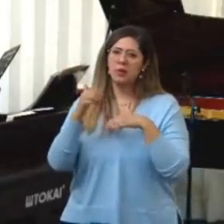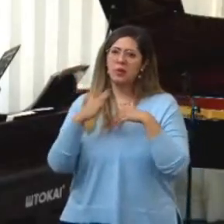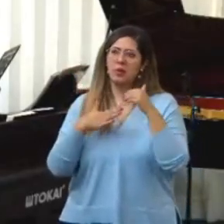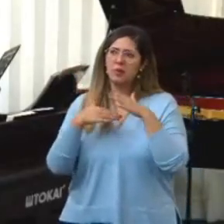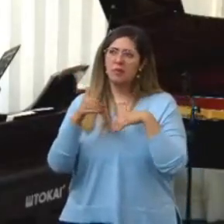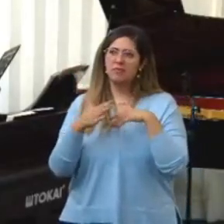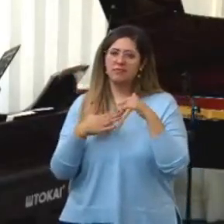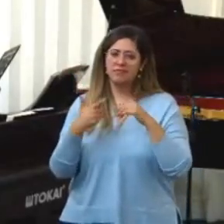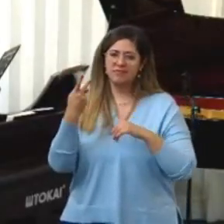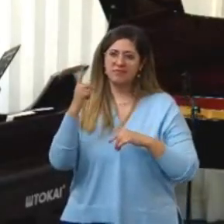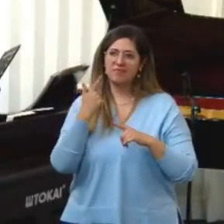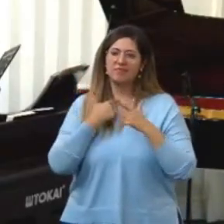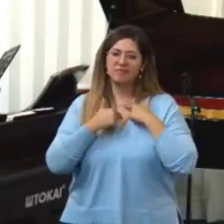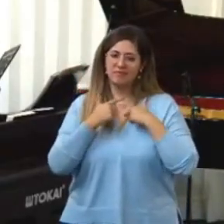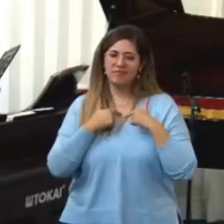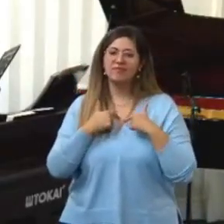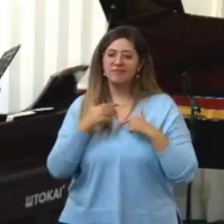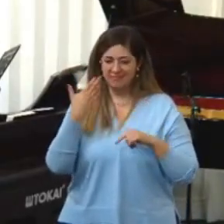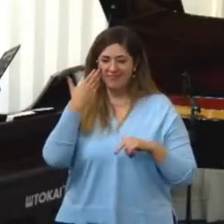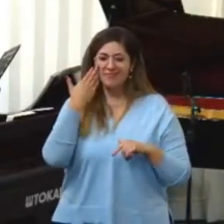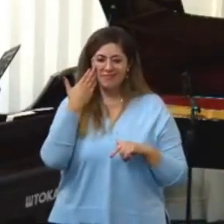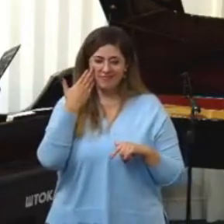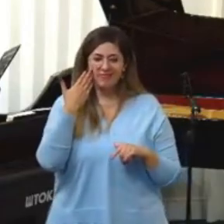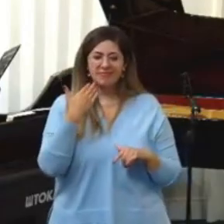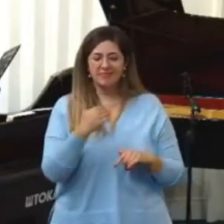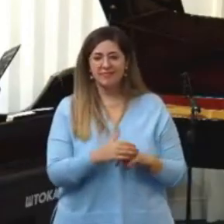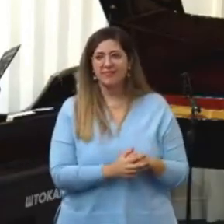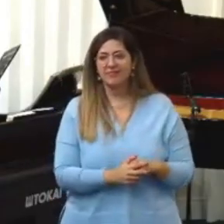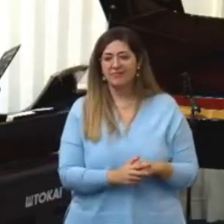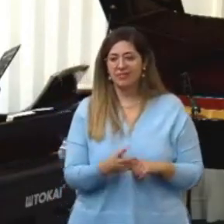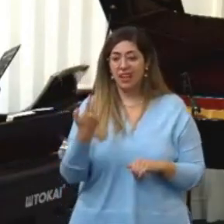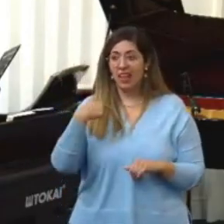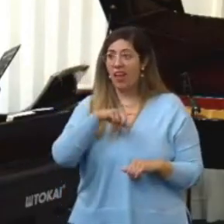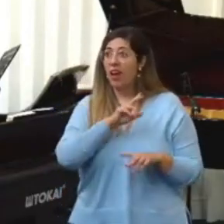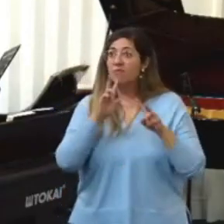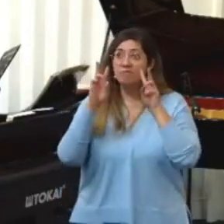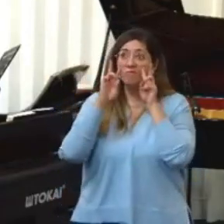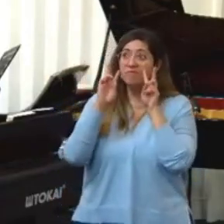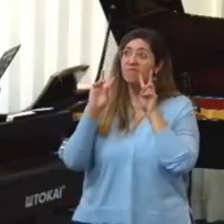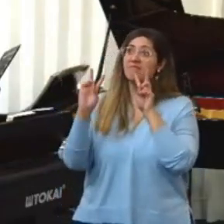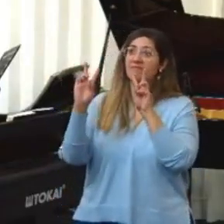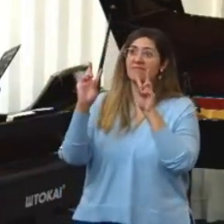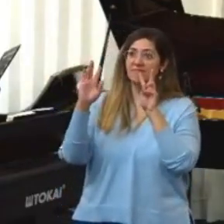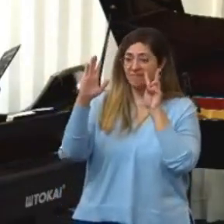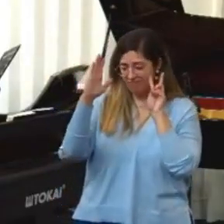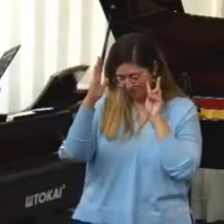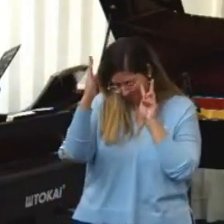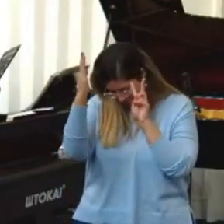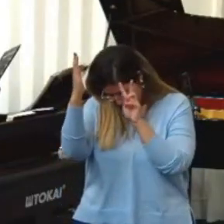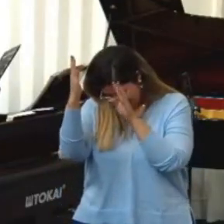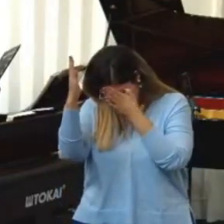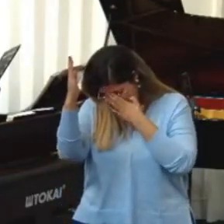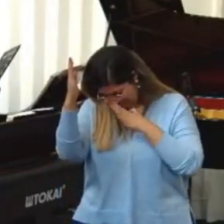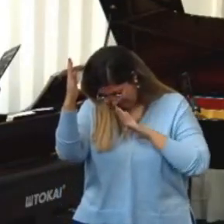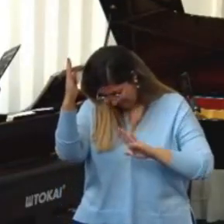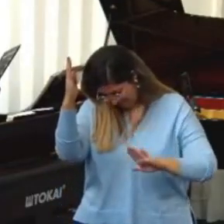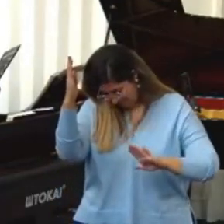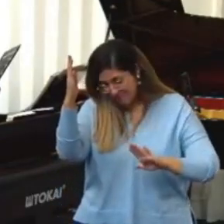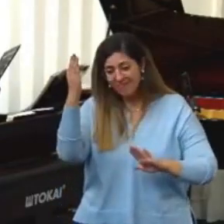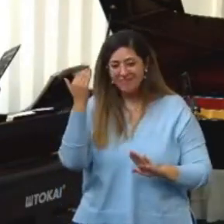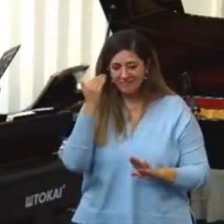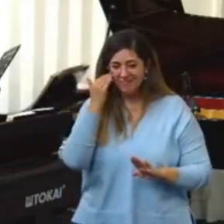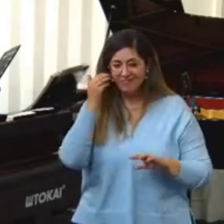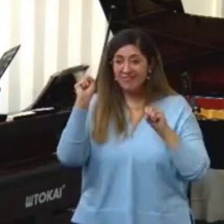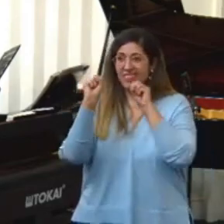do seu desenho, eu estou contemplando você, muito próximo da glória de